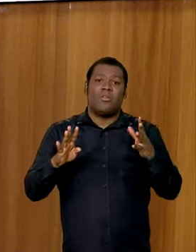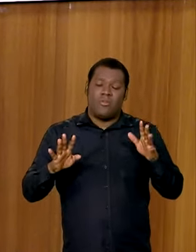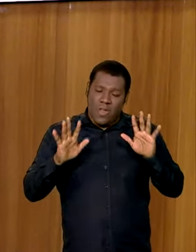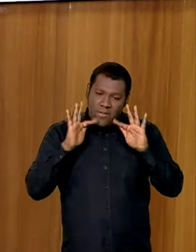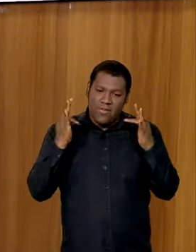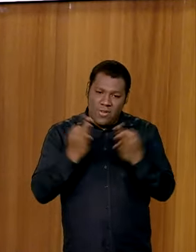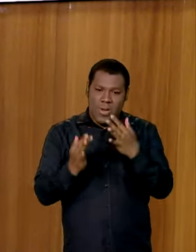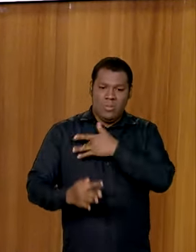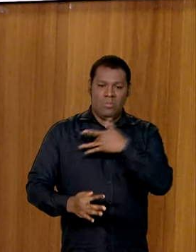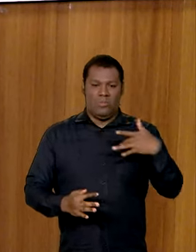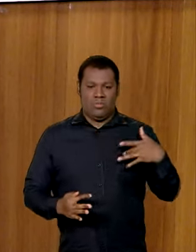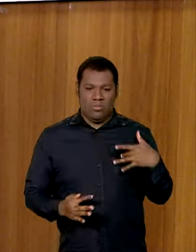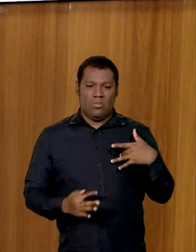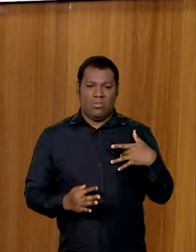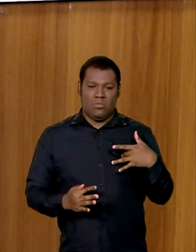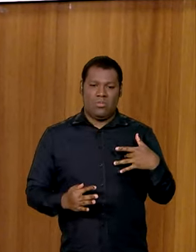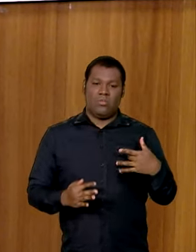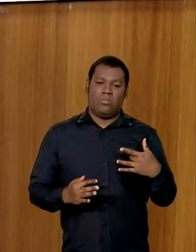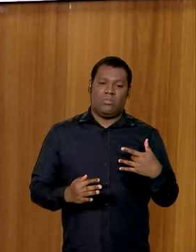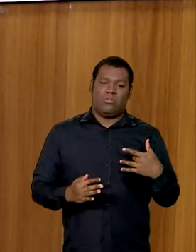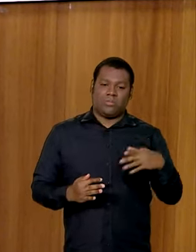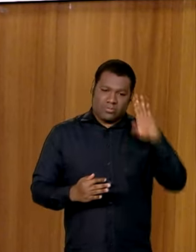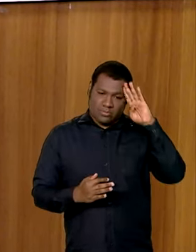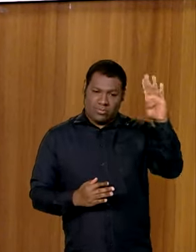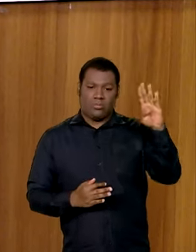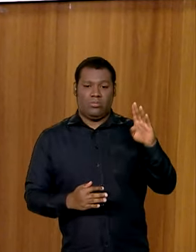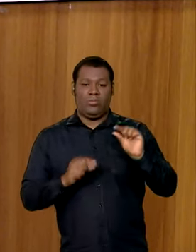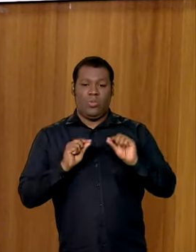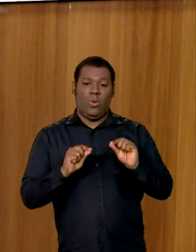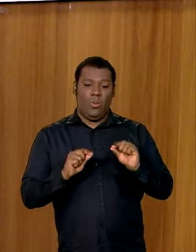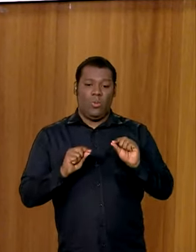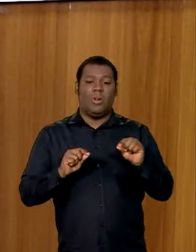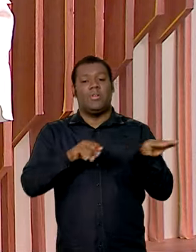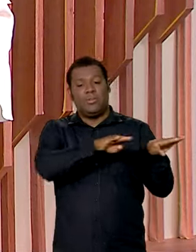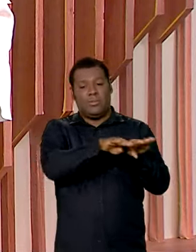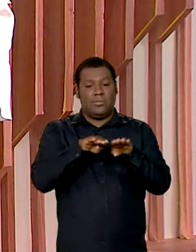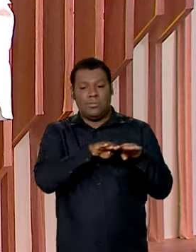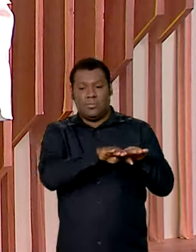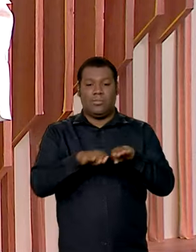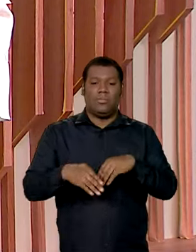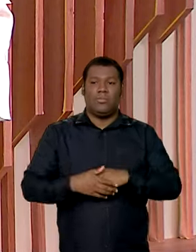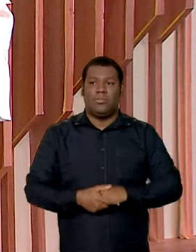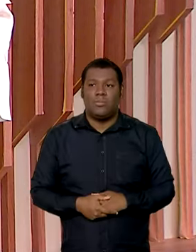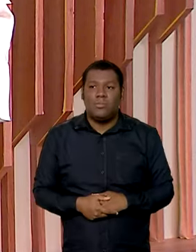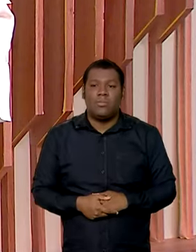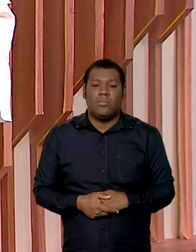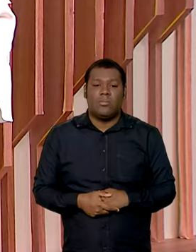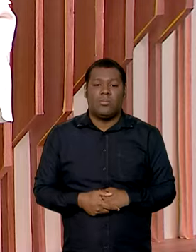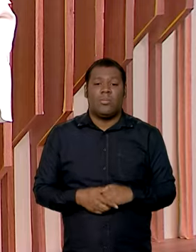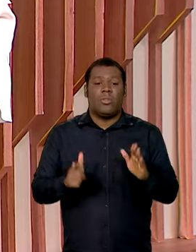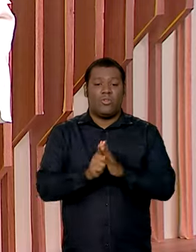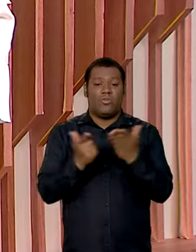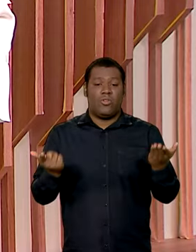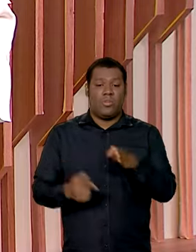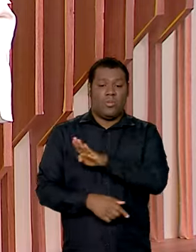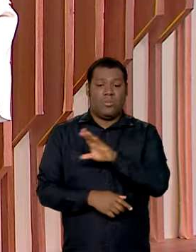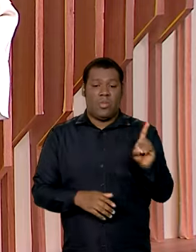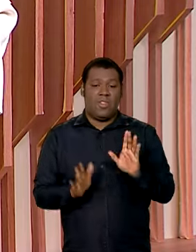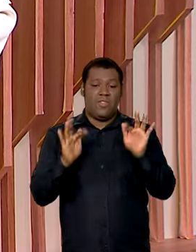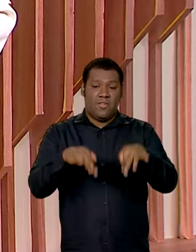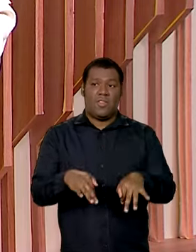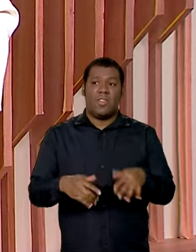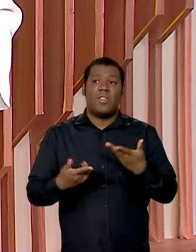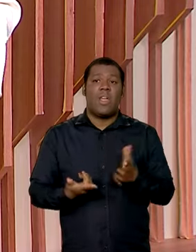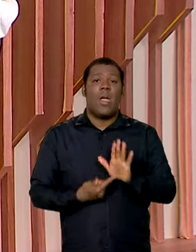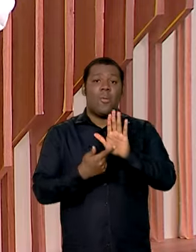as condições de saúde das pessoas e principalmente enfrentar desigualdades. E vamos encerrar esta edição com dados